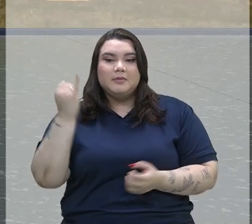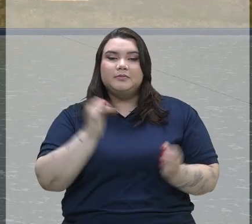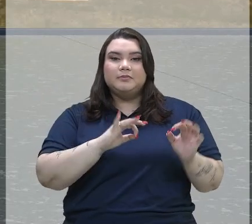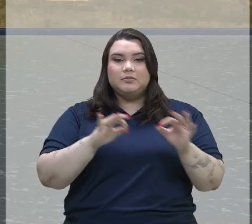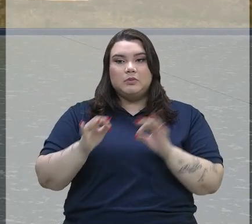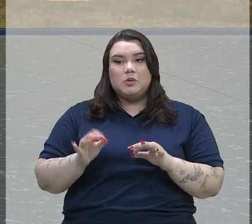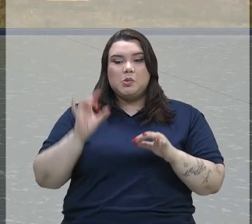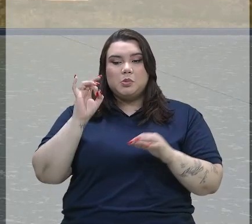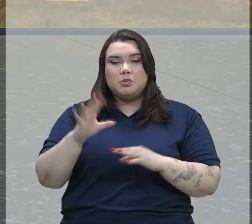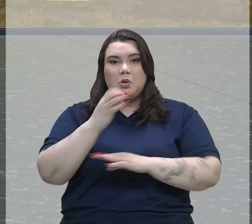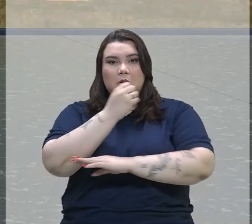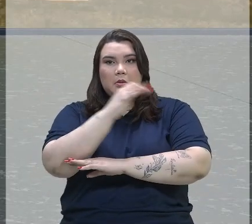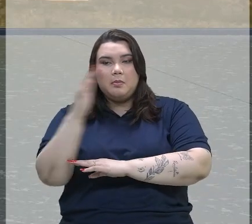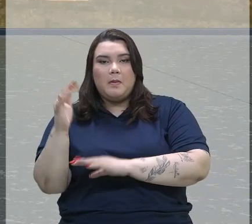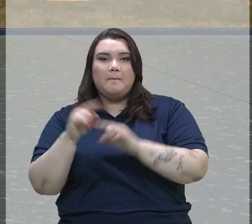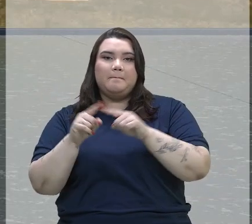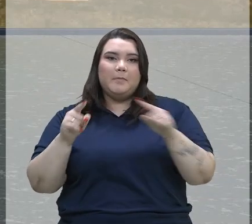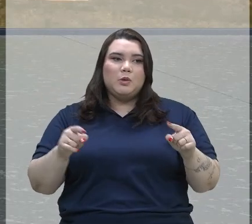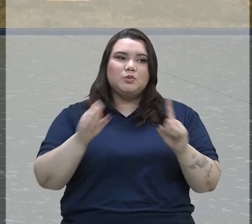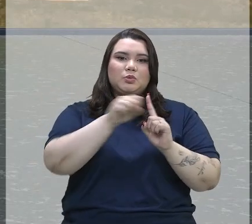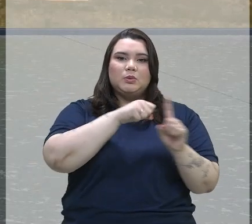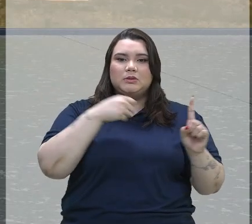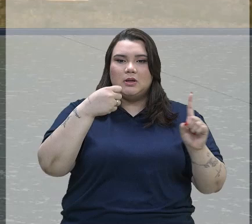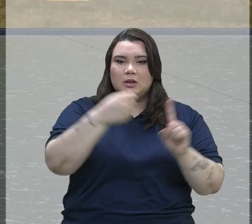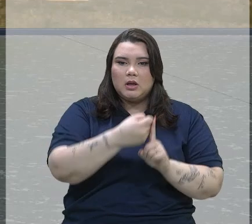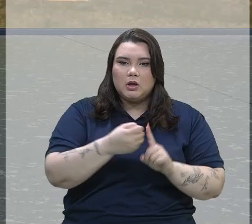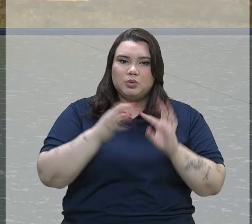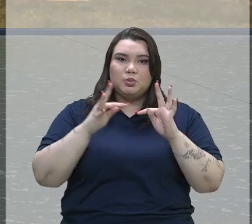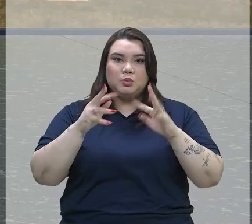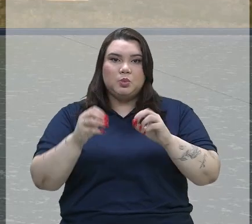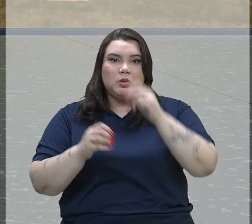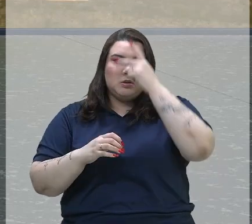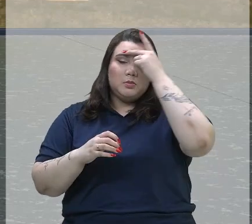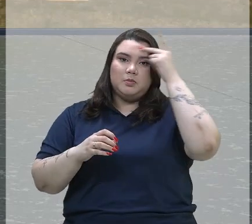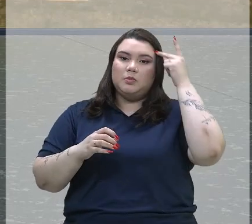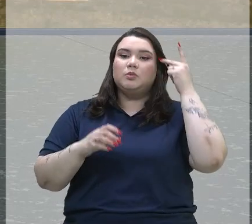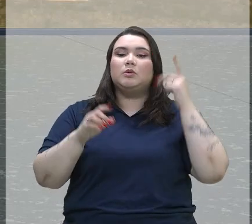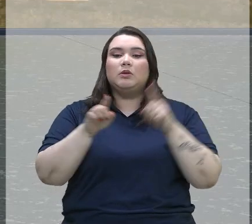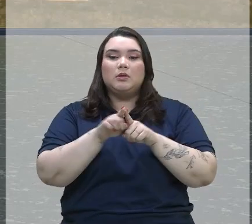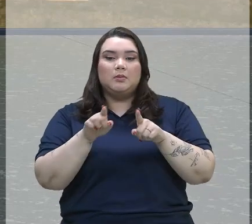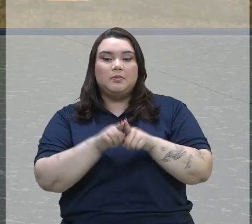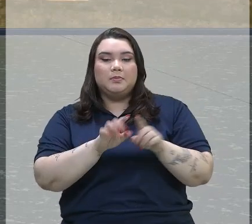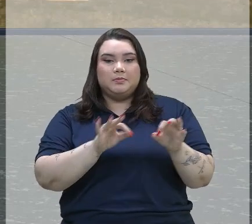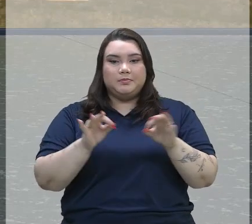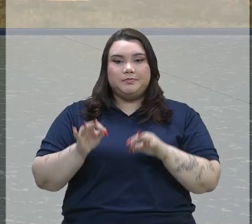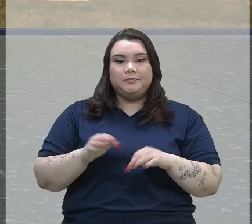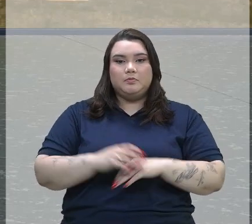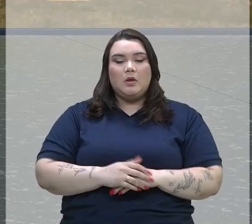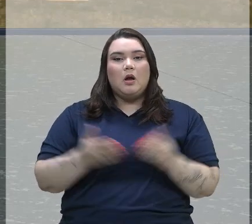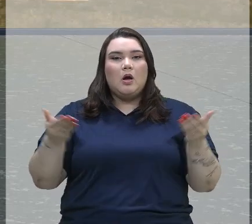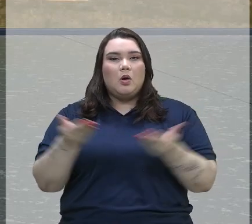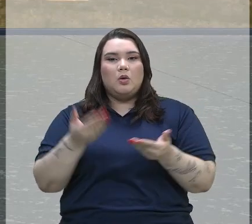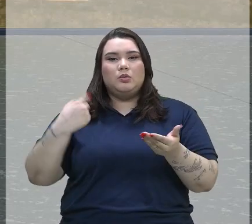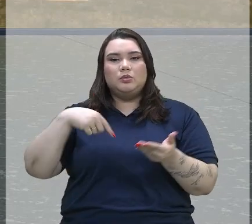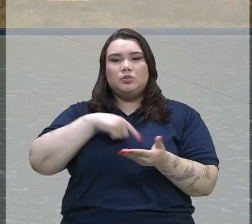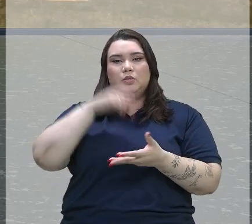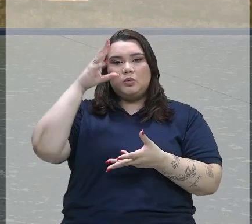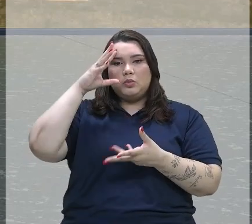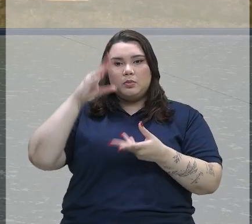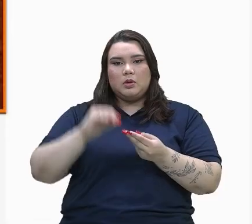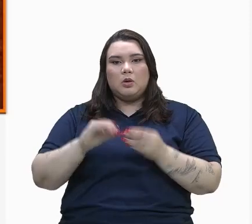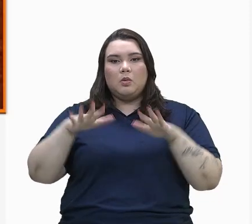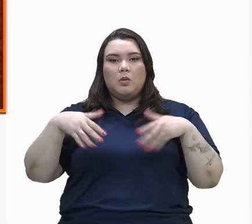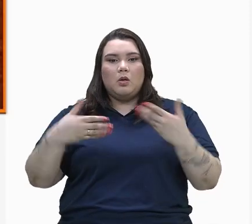para o meio ambiente, mas para a sociedade de uma forma geral. A partir desse momento, nós vamos compreender um pouco sobre a